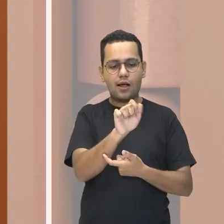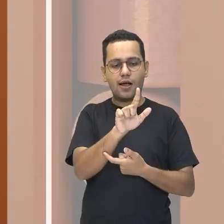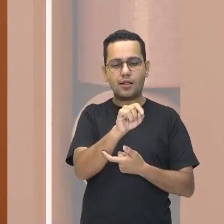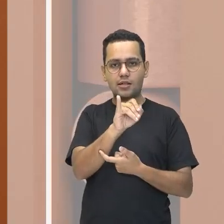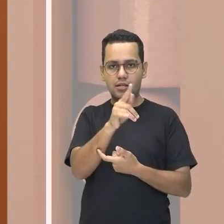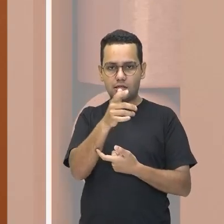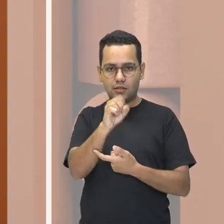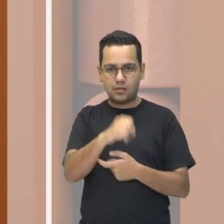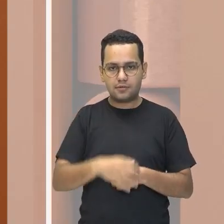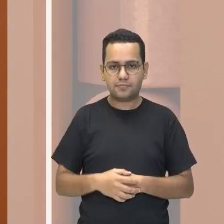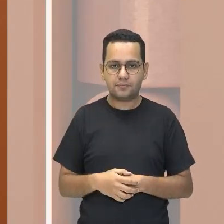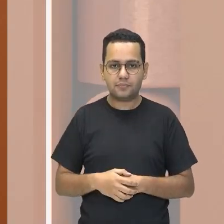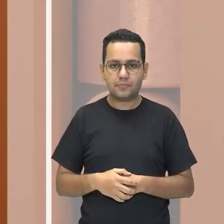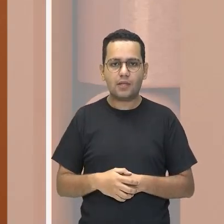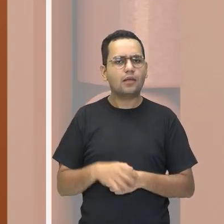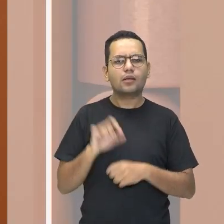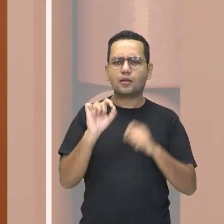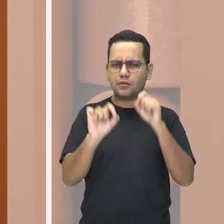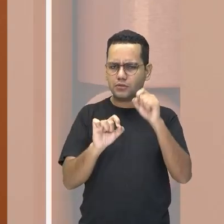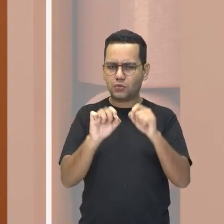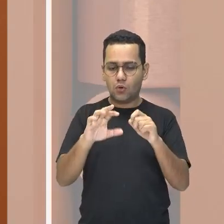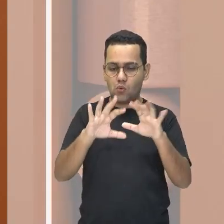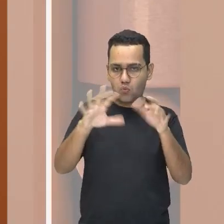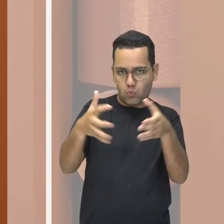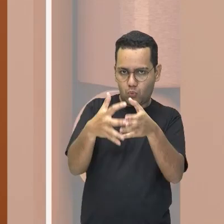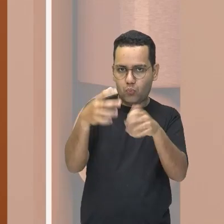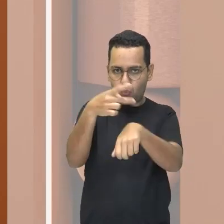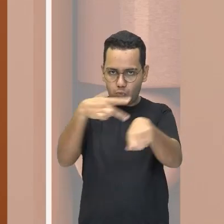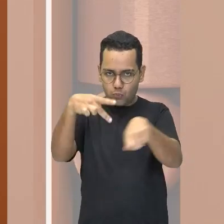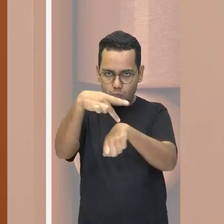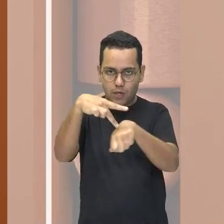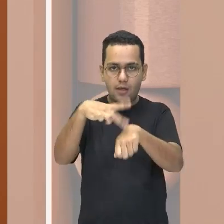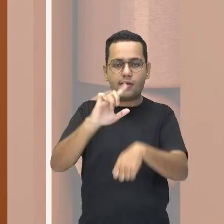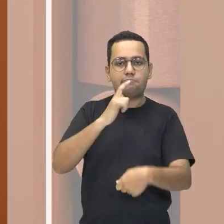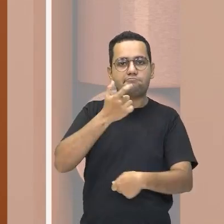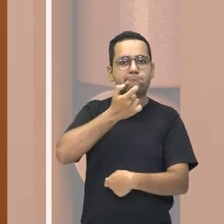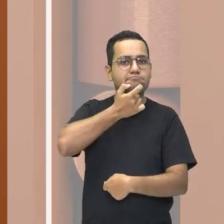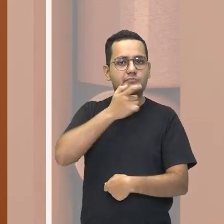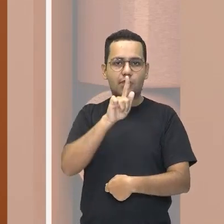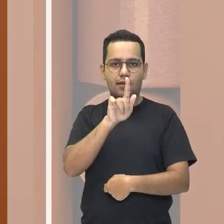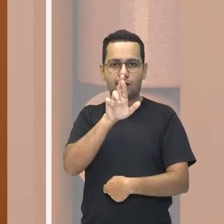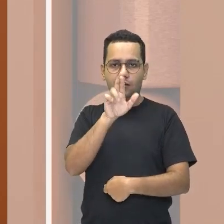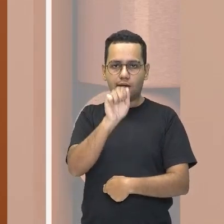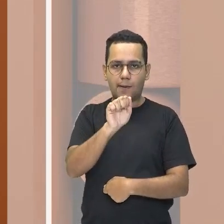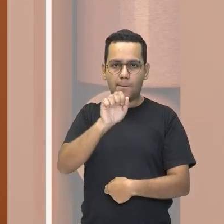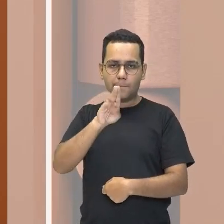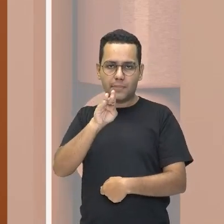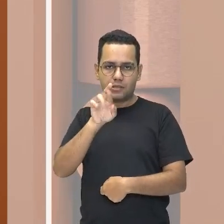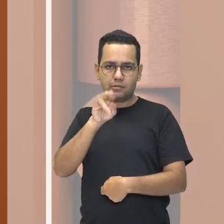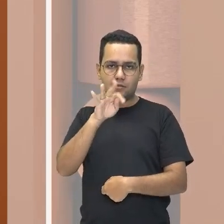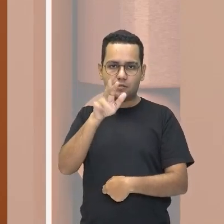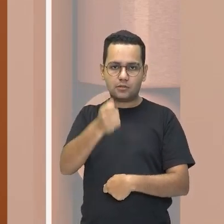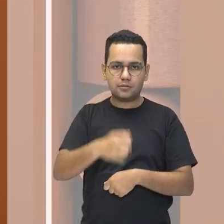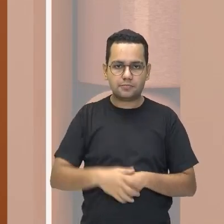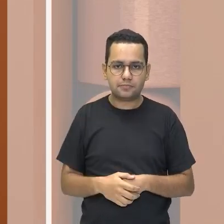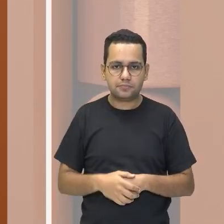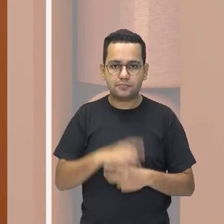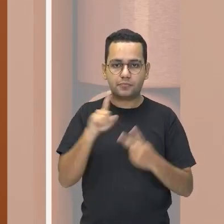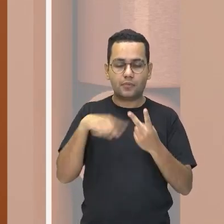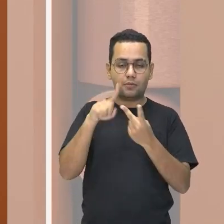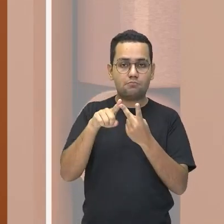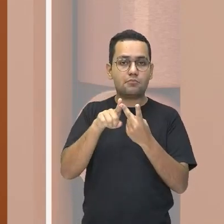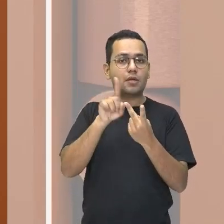entre Grã-Bretanha, que era aquela que conseguiu resistir ao avanço nazista, os americanos, estadunidenses,